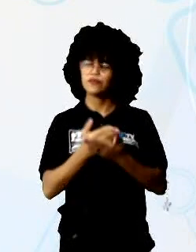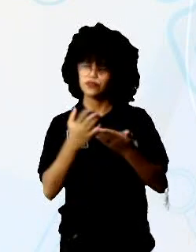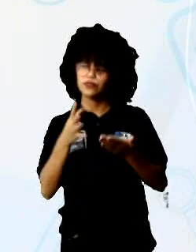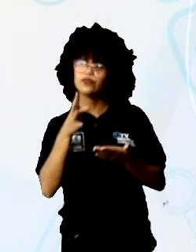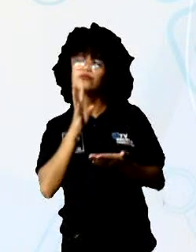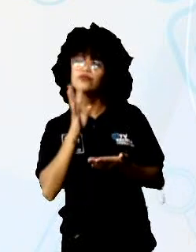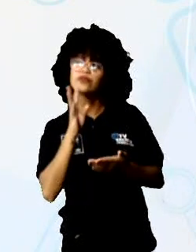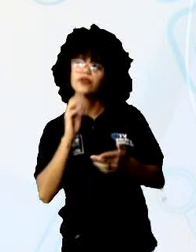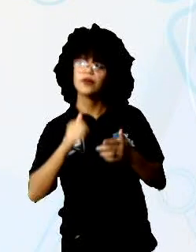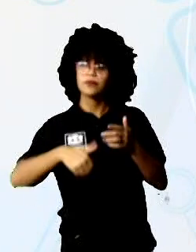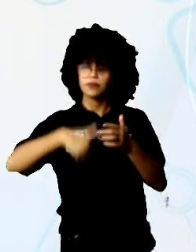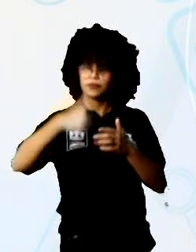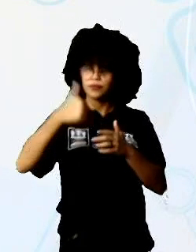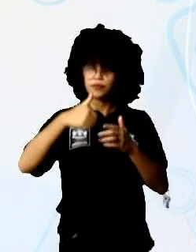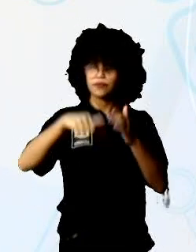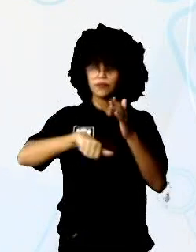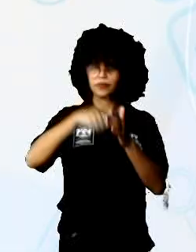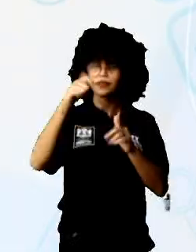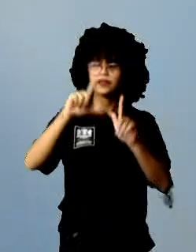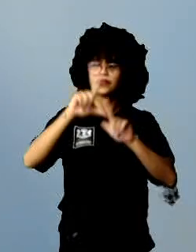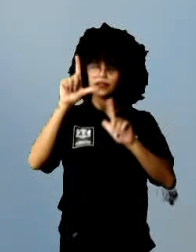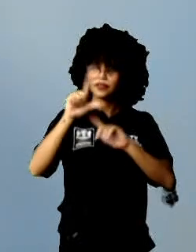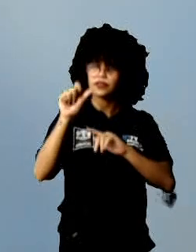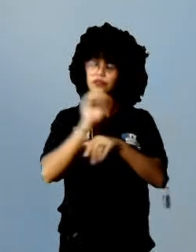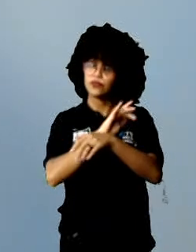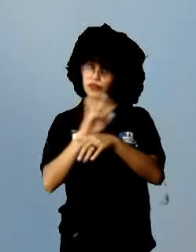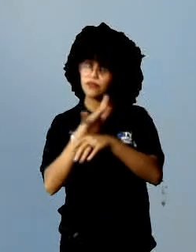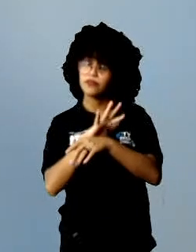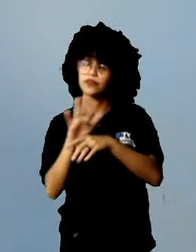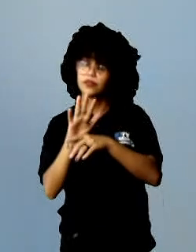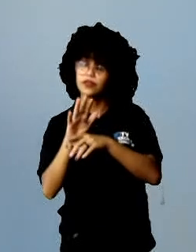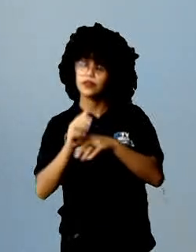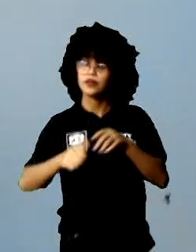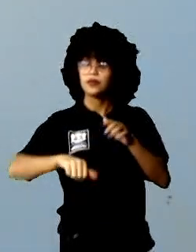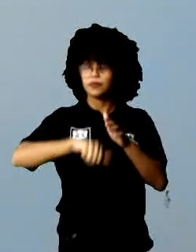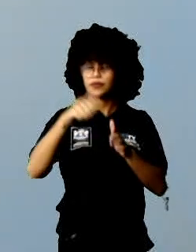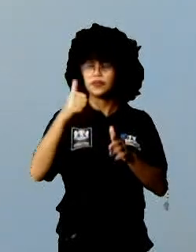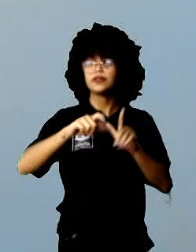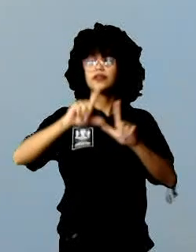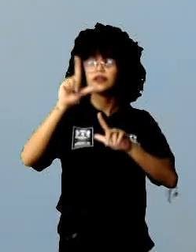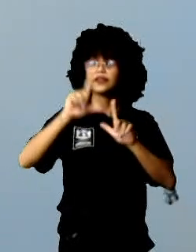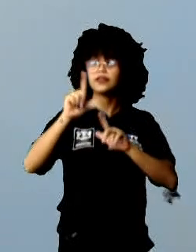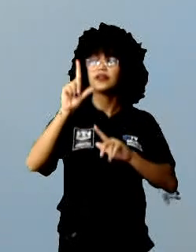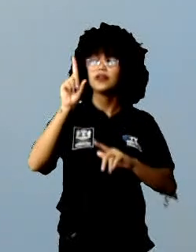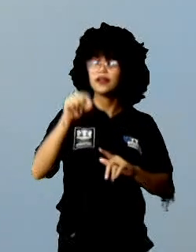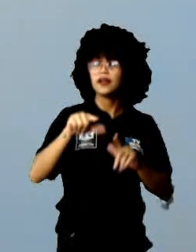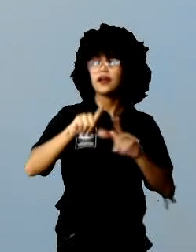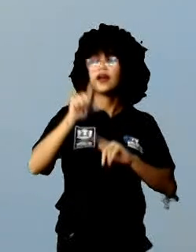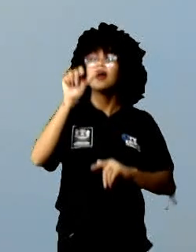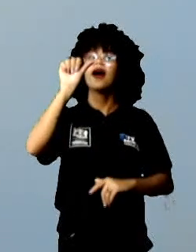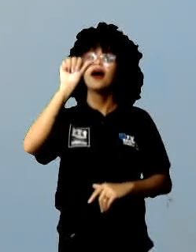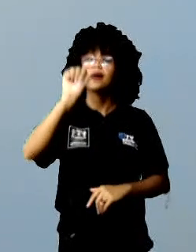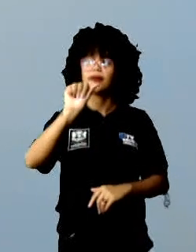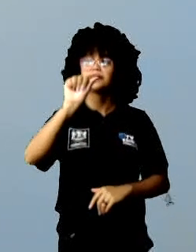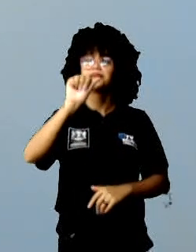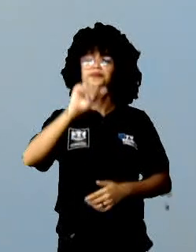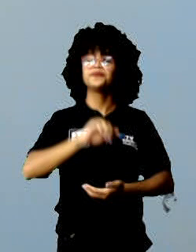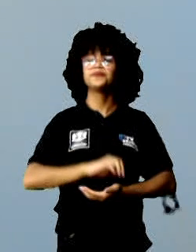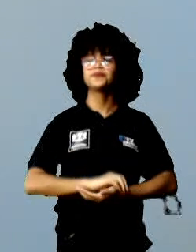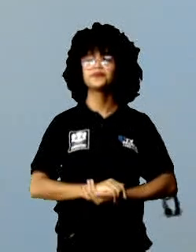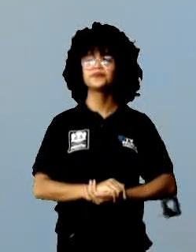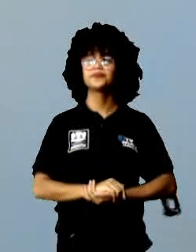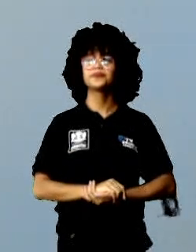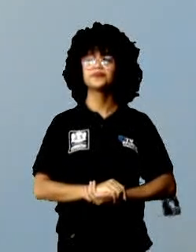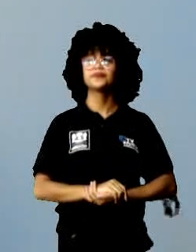conhecem a primeira letrinha do alfabeto a primeira letrinha do alfabeto é a letrinha a